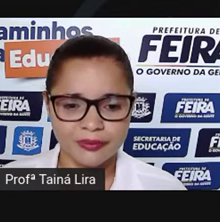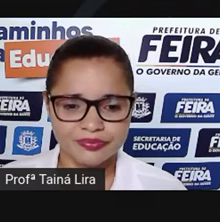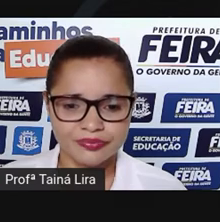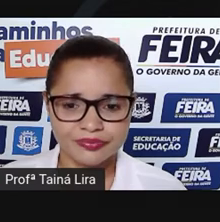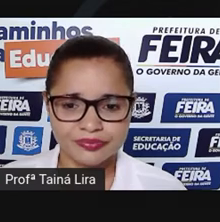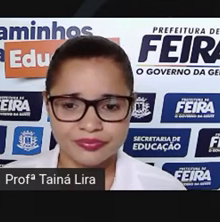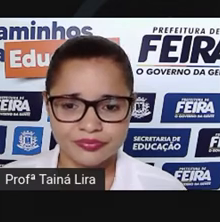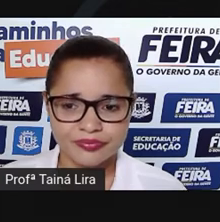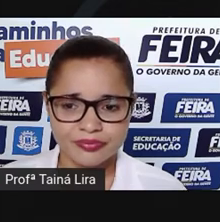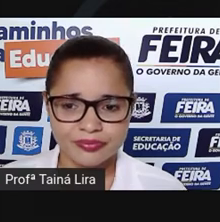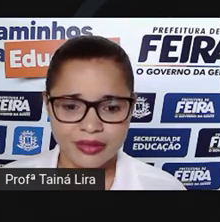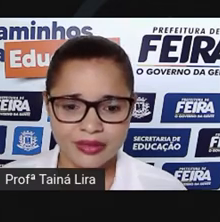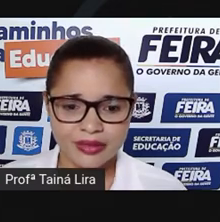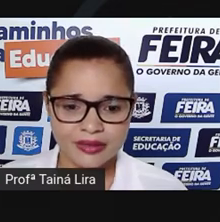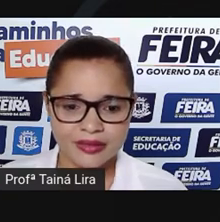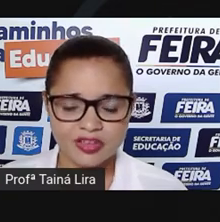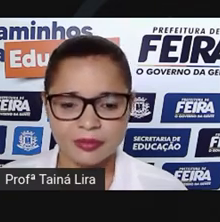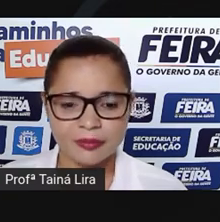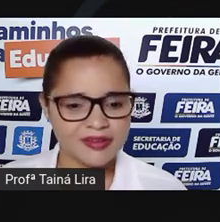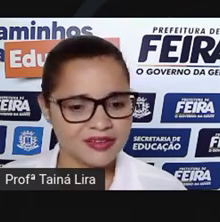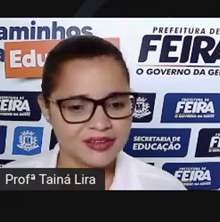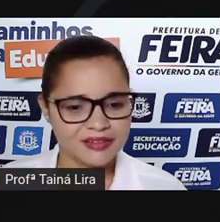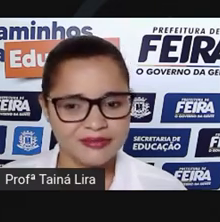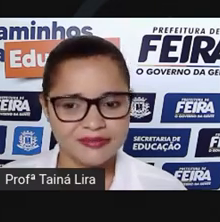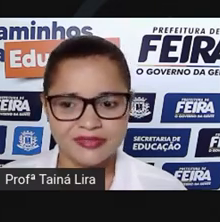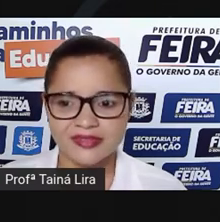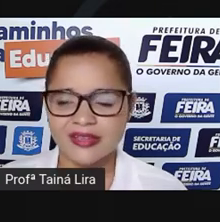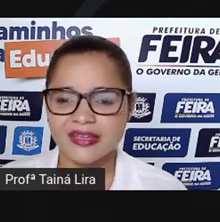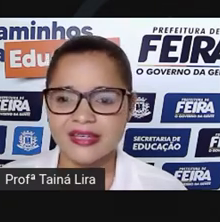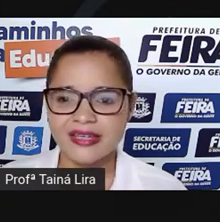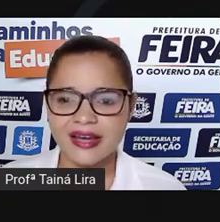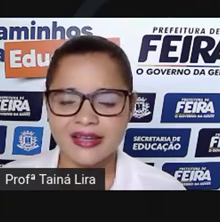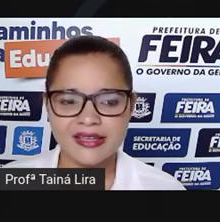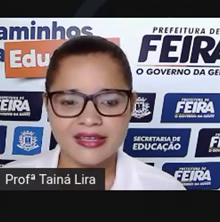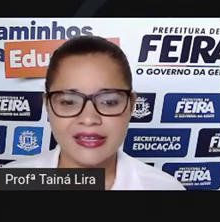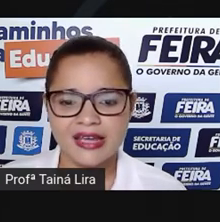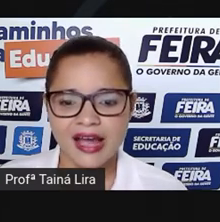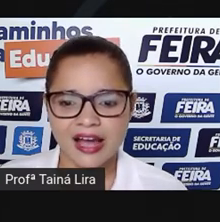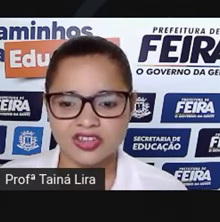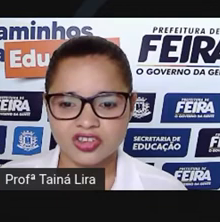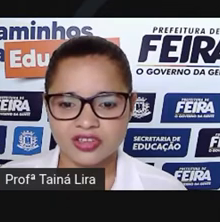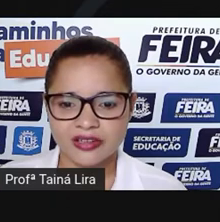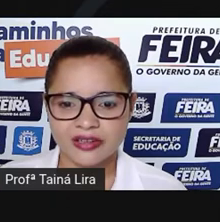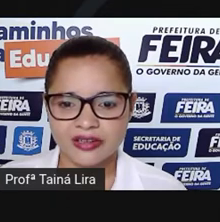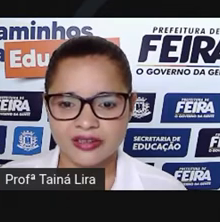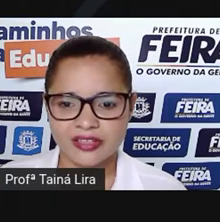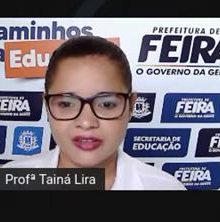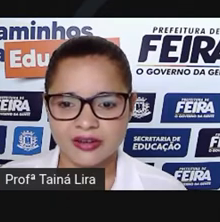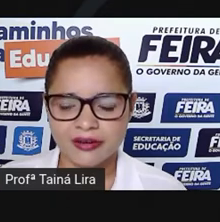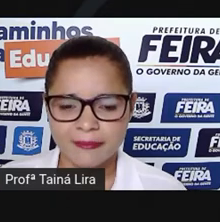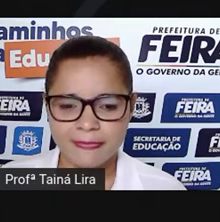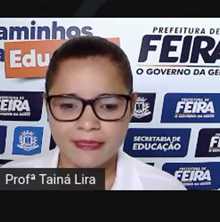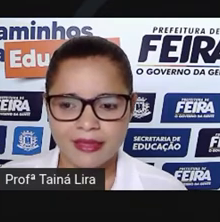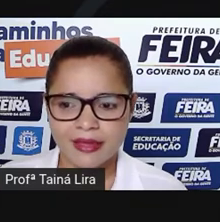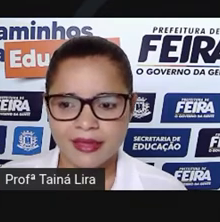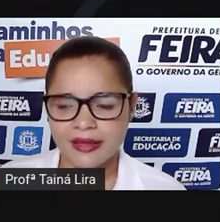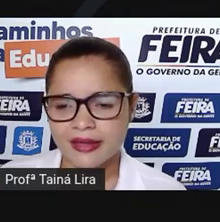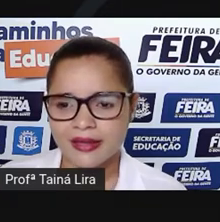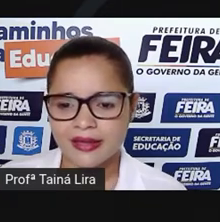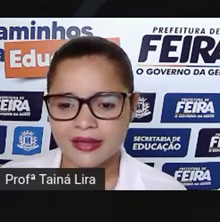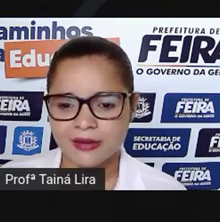tá bom bom deixa para passar aqui e aí a gente tem aqui ó